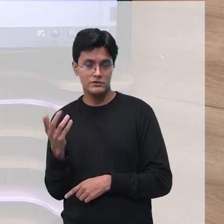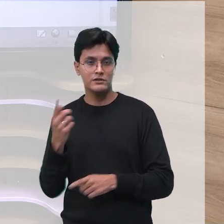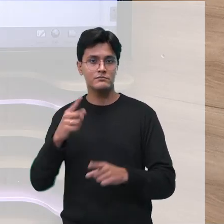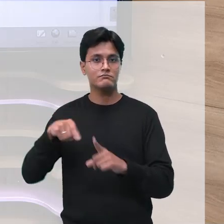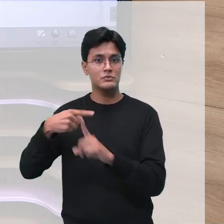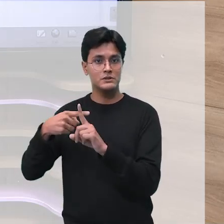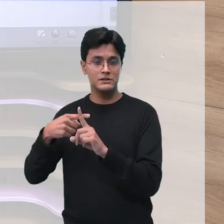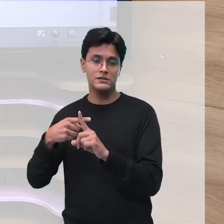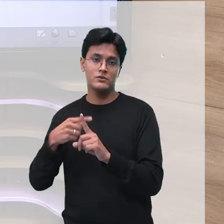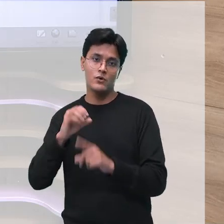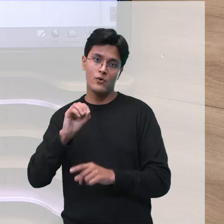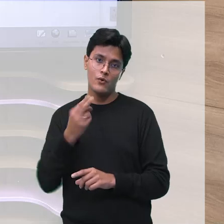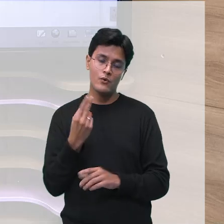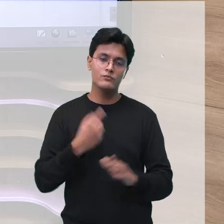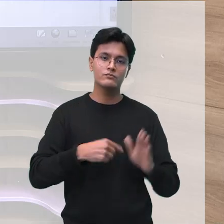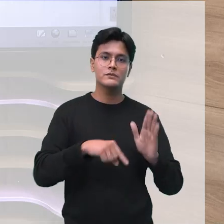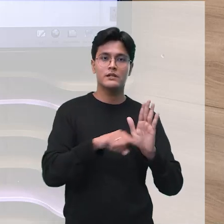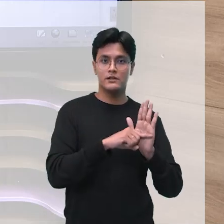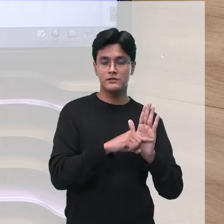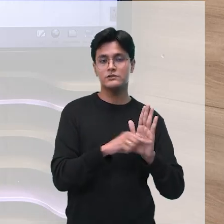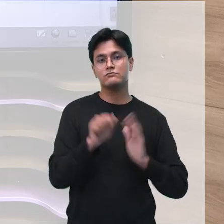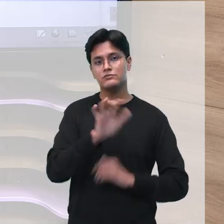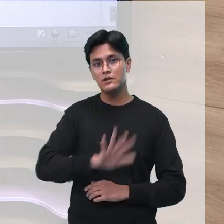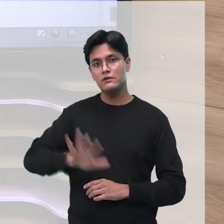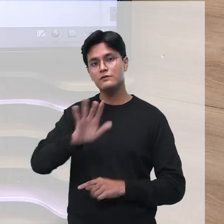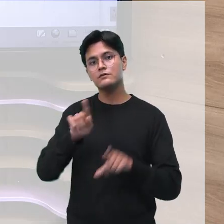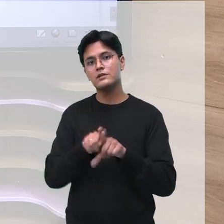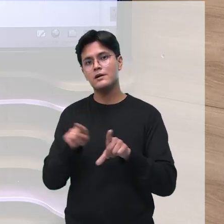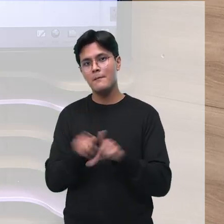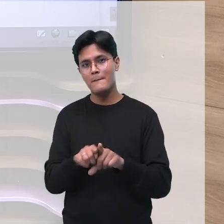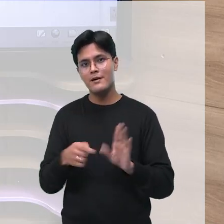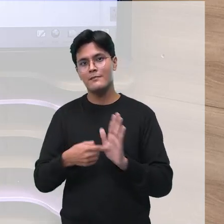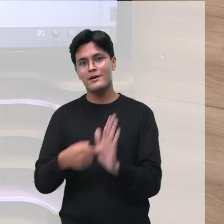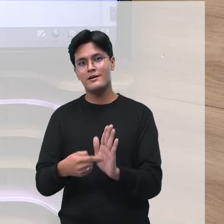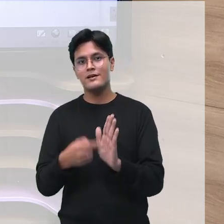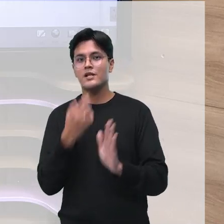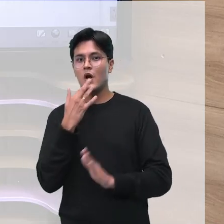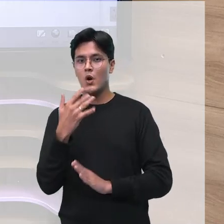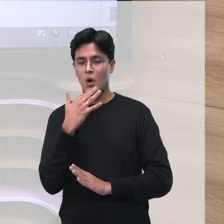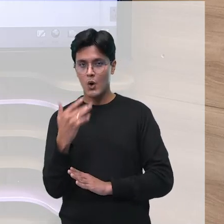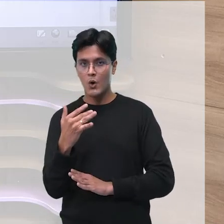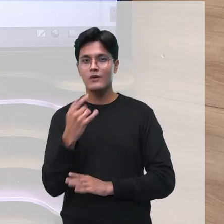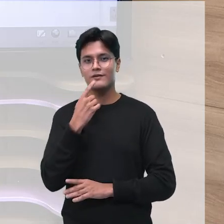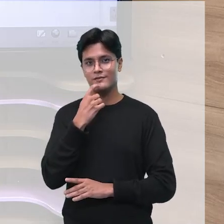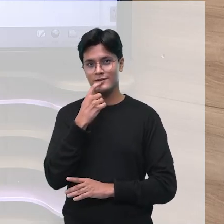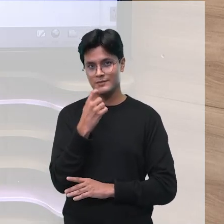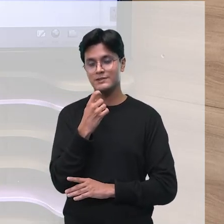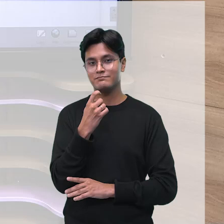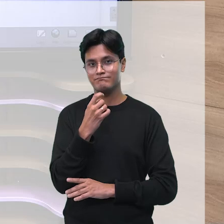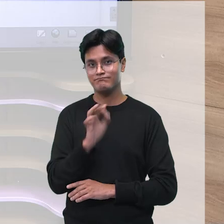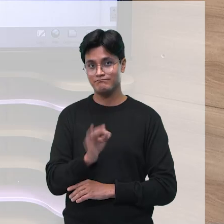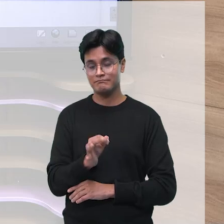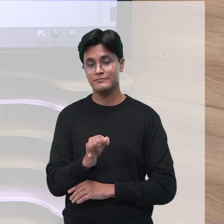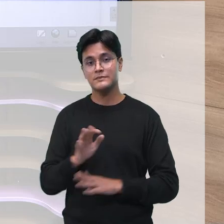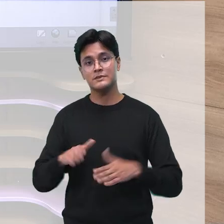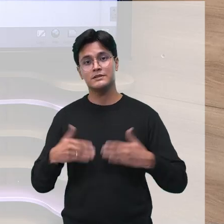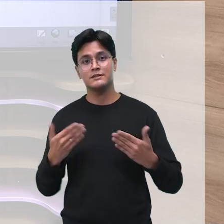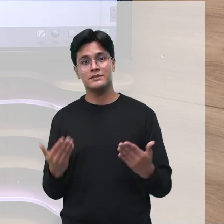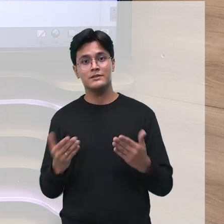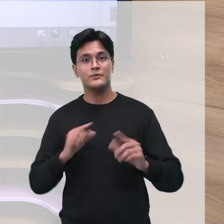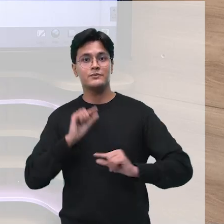eu tenho saldos negativos. E geralmente aparece também uma cor vermelha ali, né? Quando o saldo está negativo, não é assim?